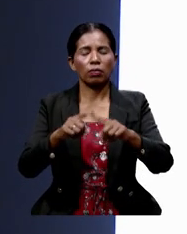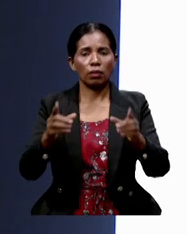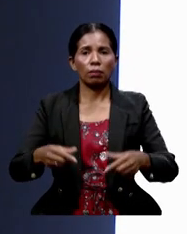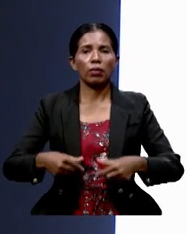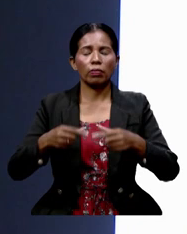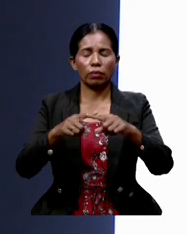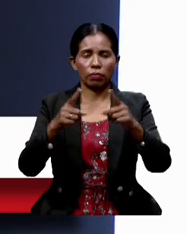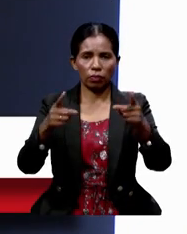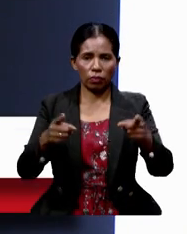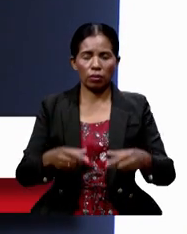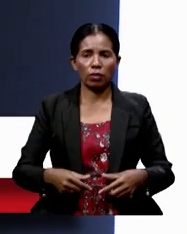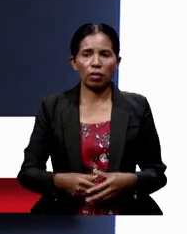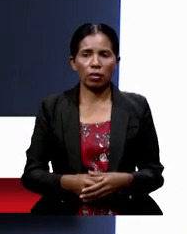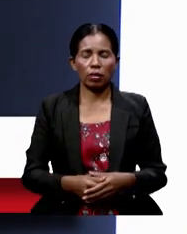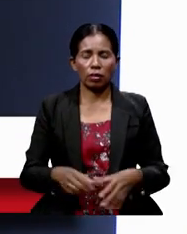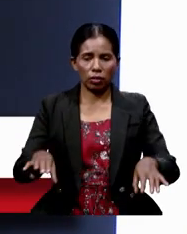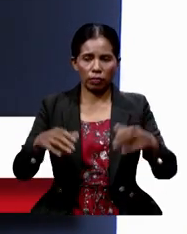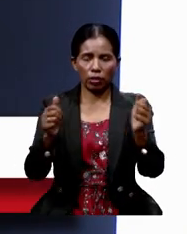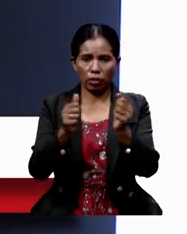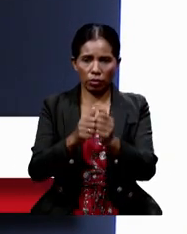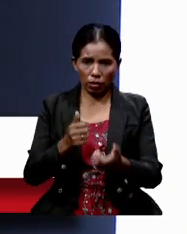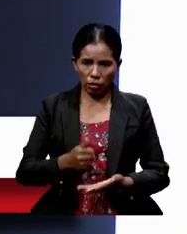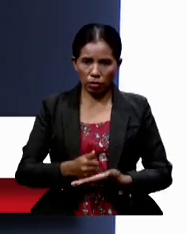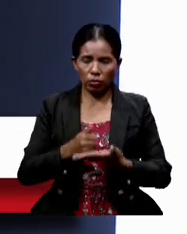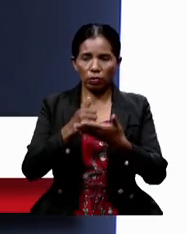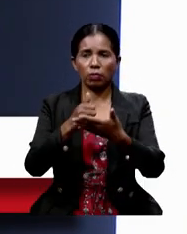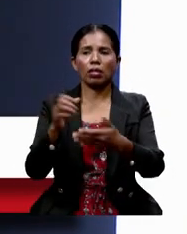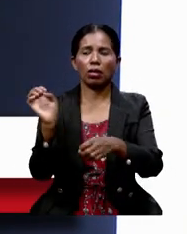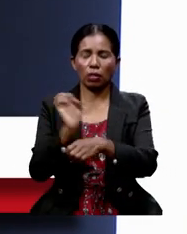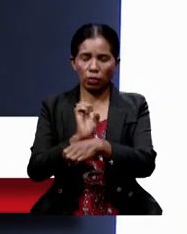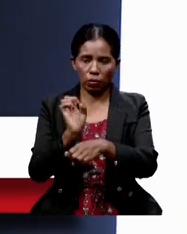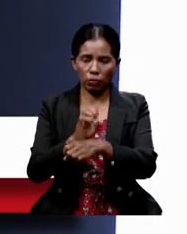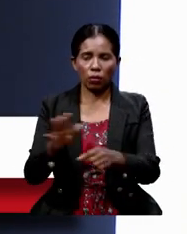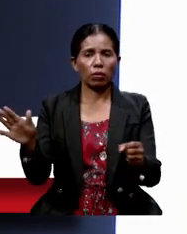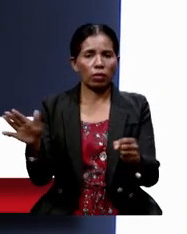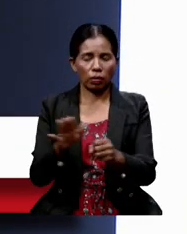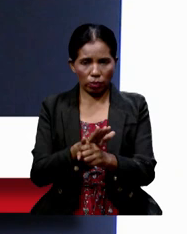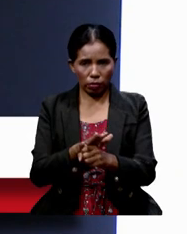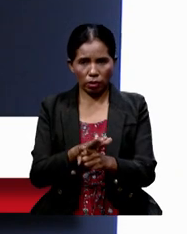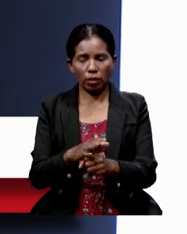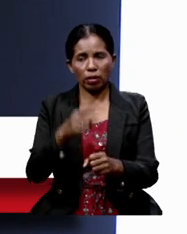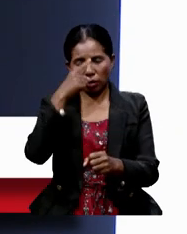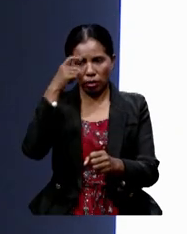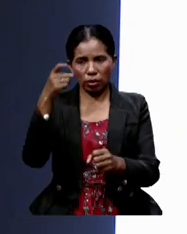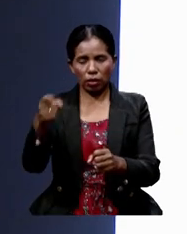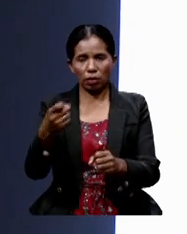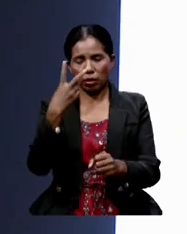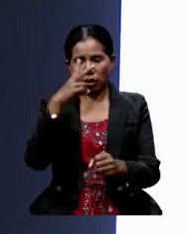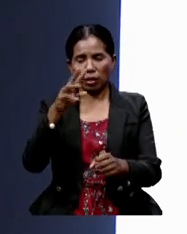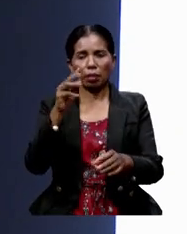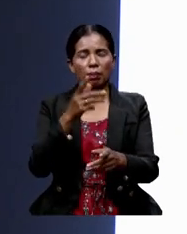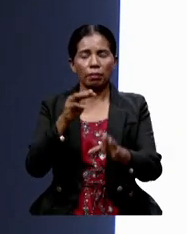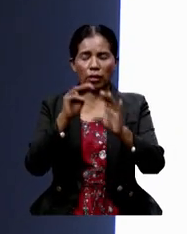dá a potencialidade a servir economia ao máximo. Tamba penetração no mercado crédito é